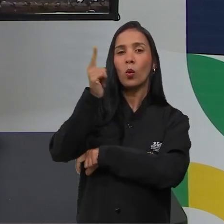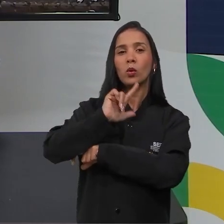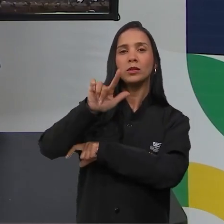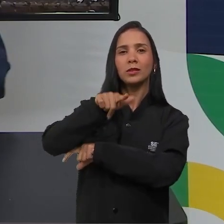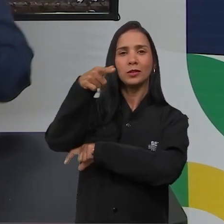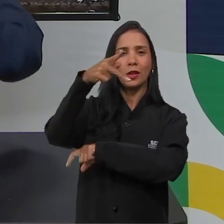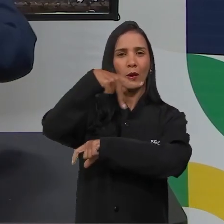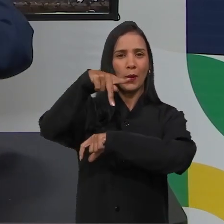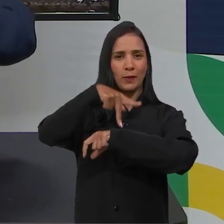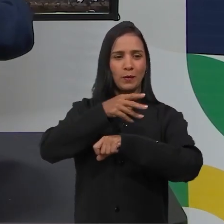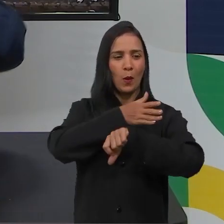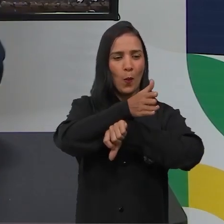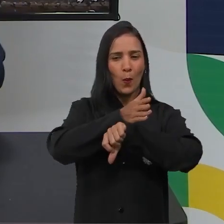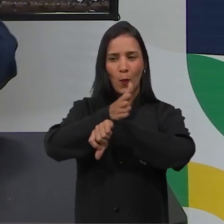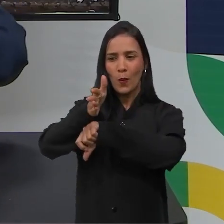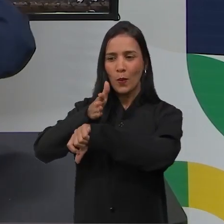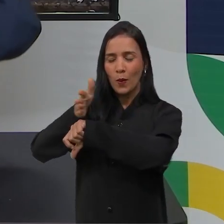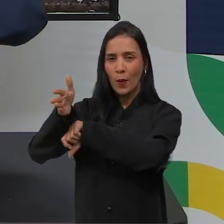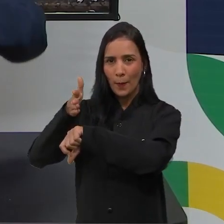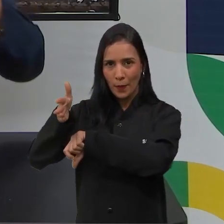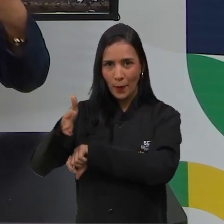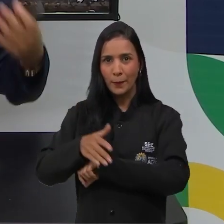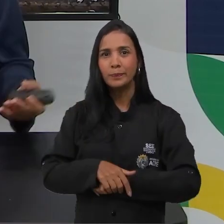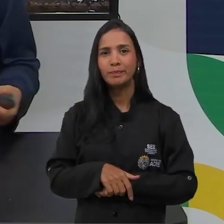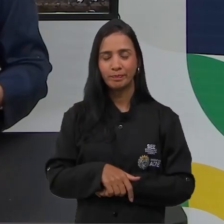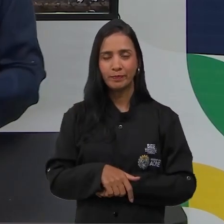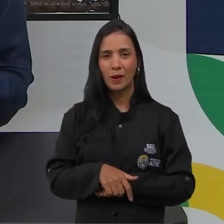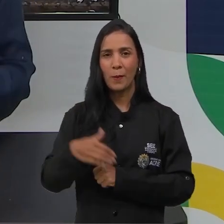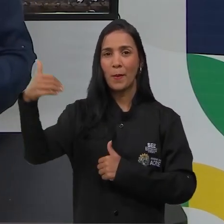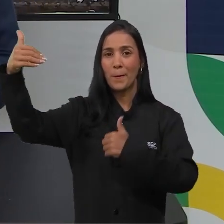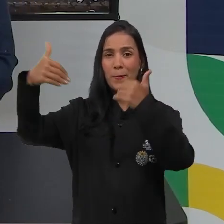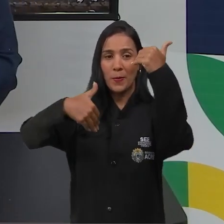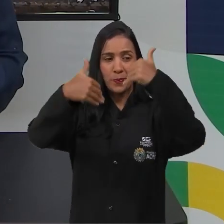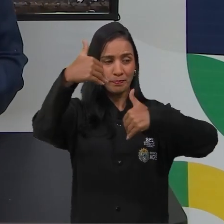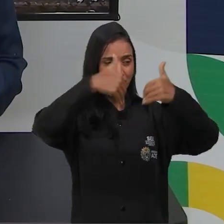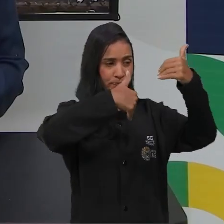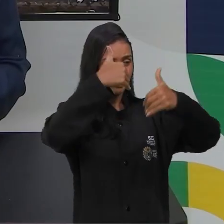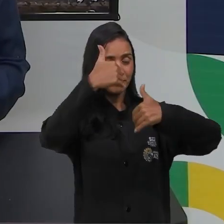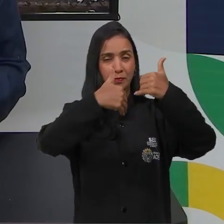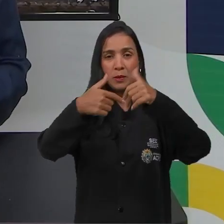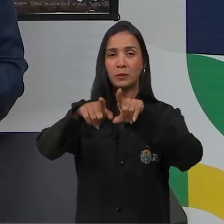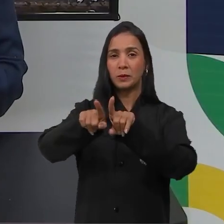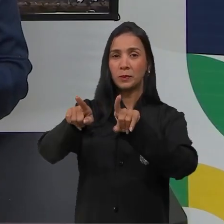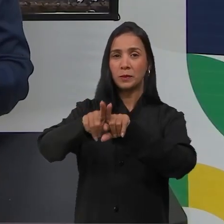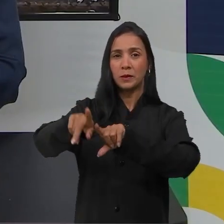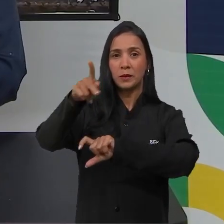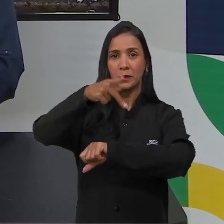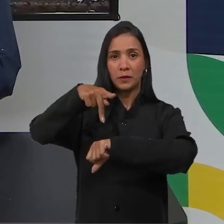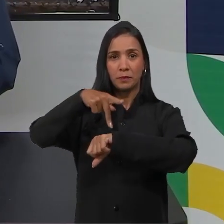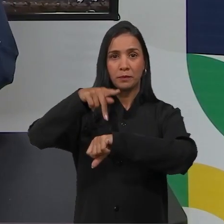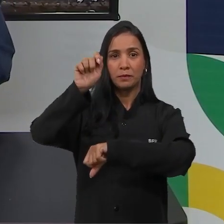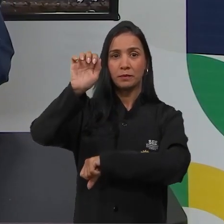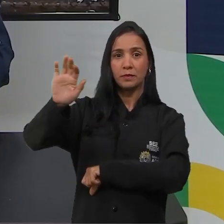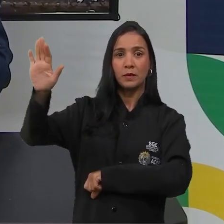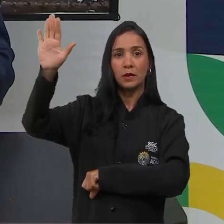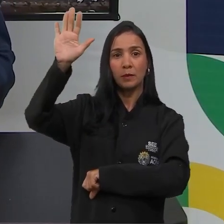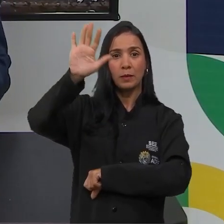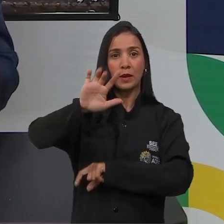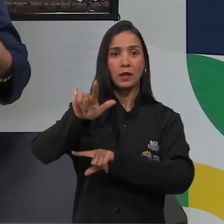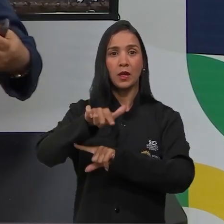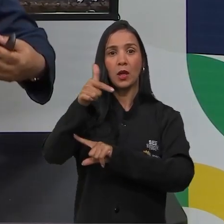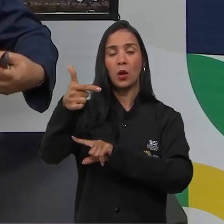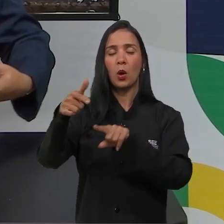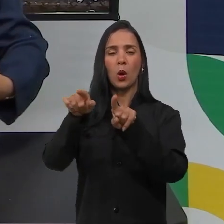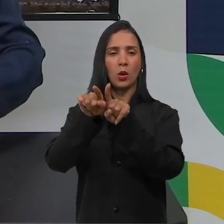outros continentes. Então, quando falamos aí do continente americano, da Europa e toda a proximidade, e até mesmo da Ásia